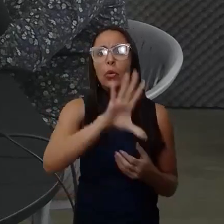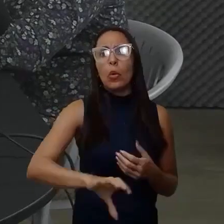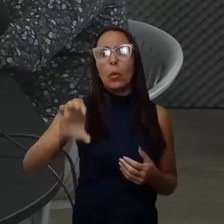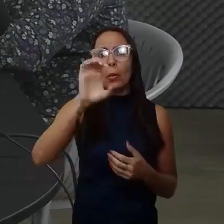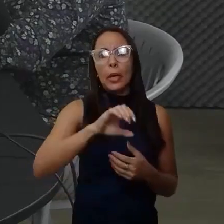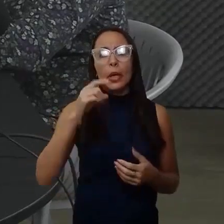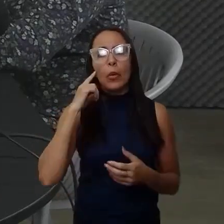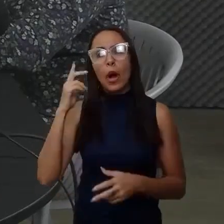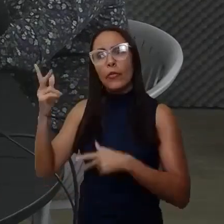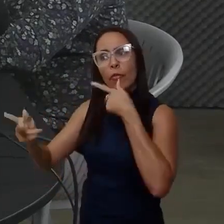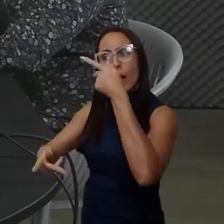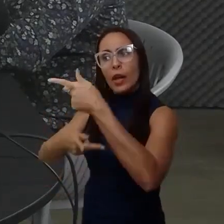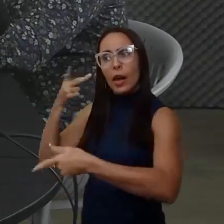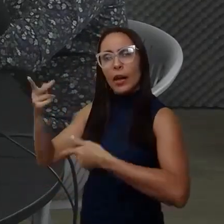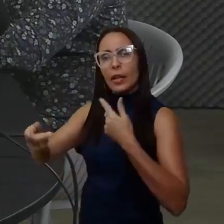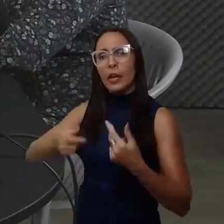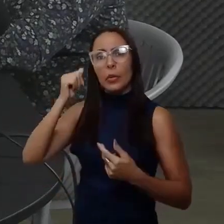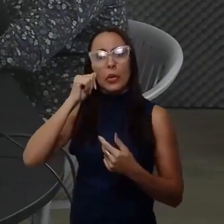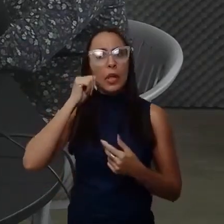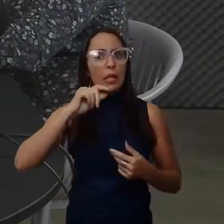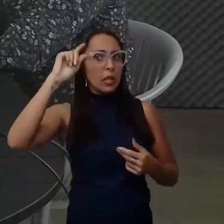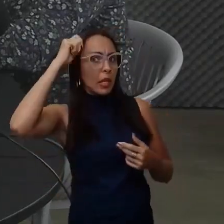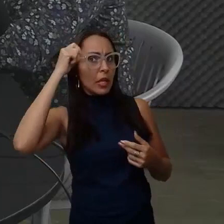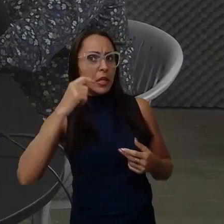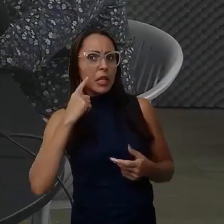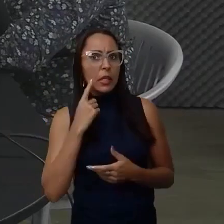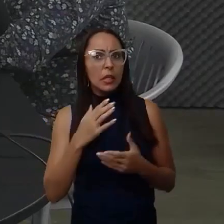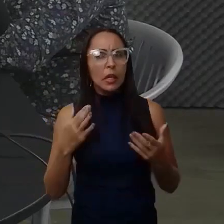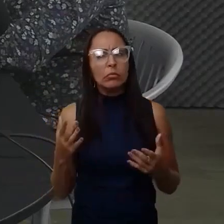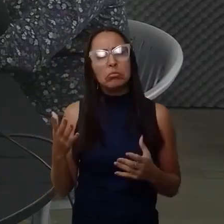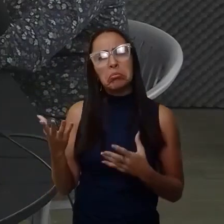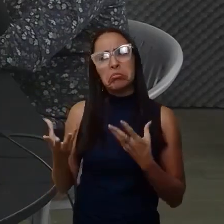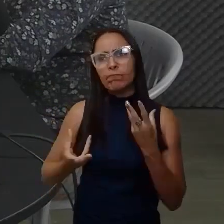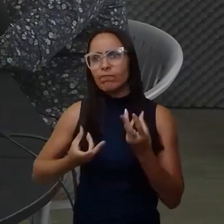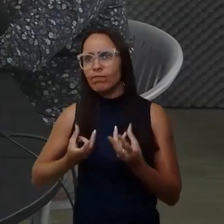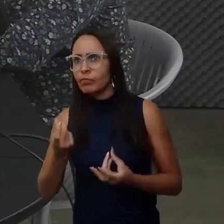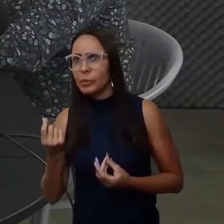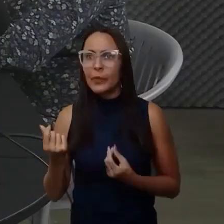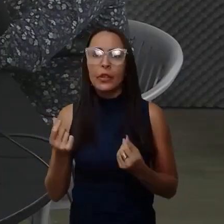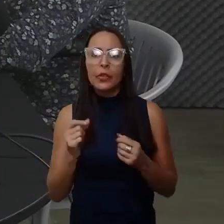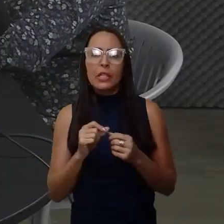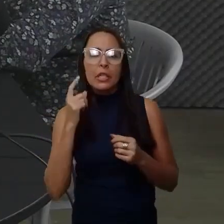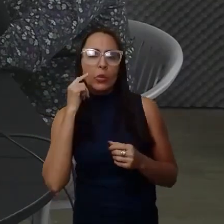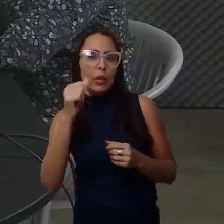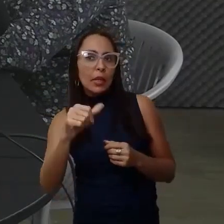mulheres negras de uma forma, se não tinha um fetiche ali em cima. Aí a gente fazendo uma análise histórica, a gente